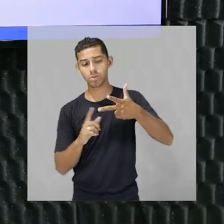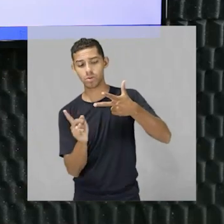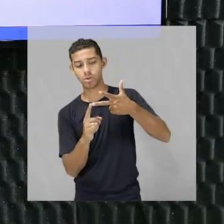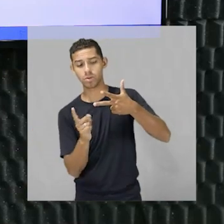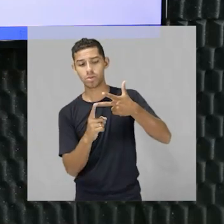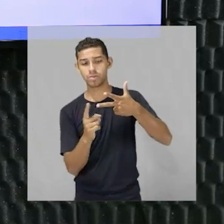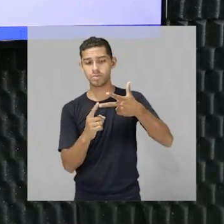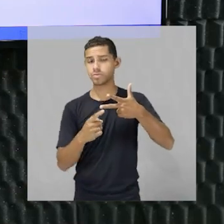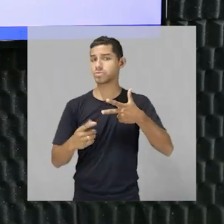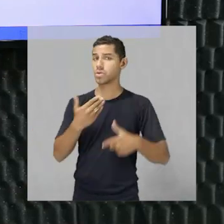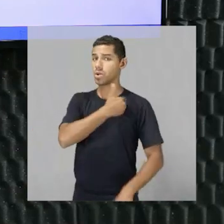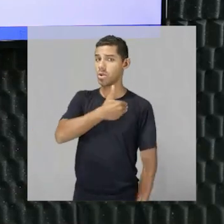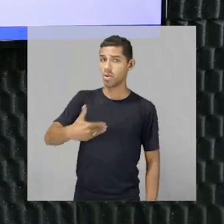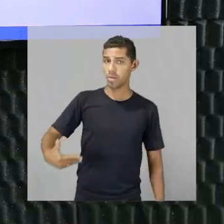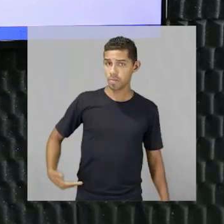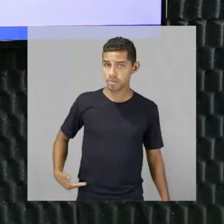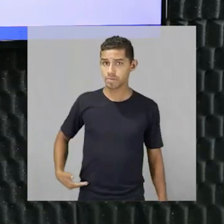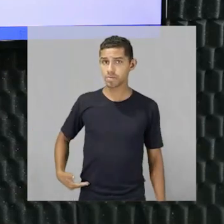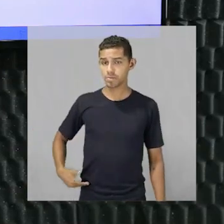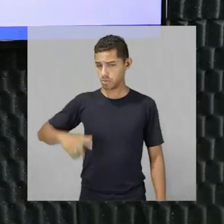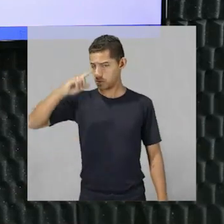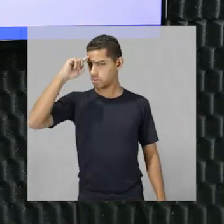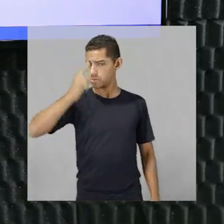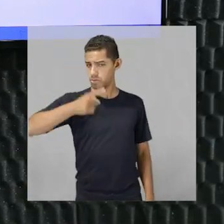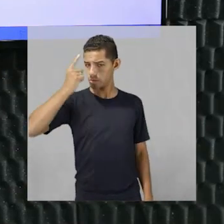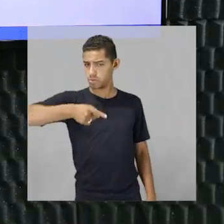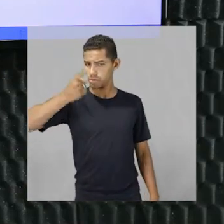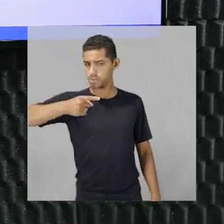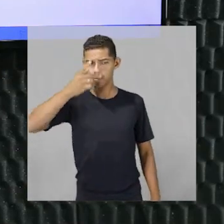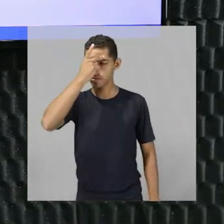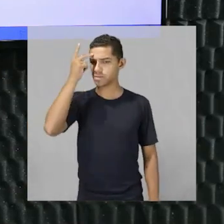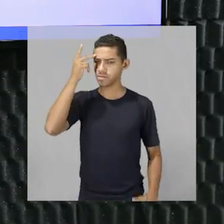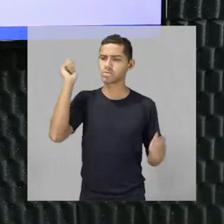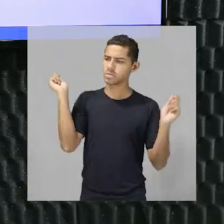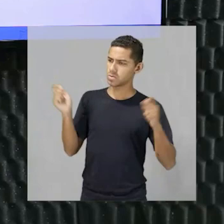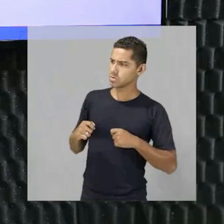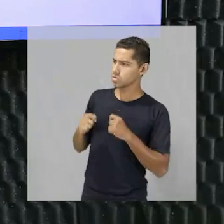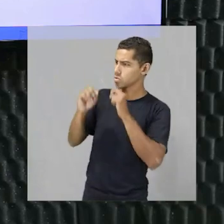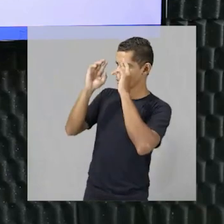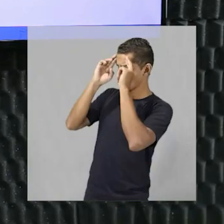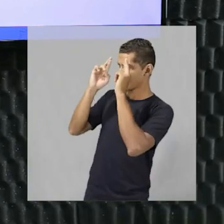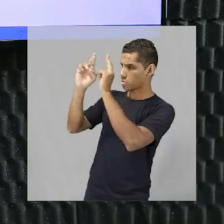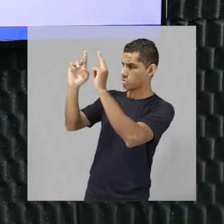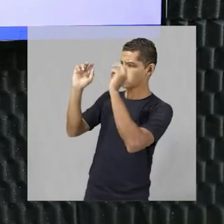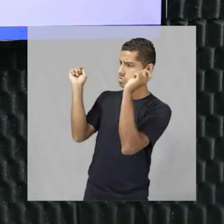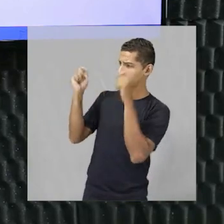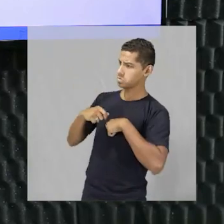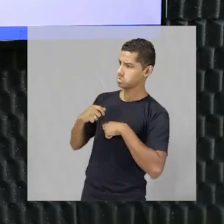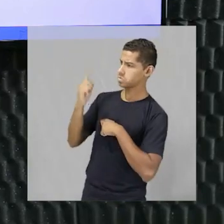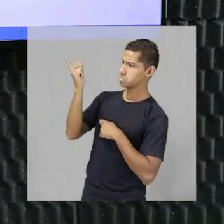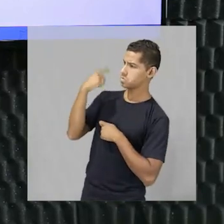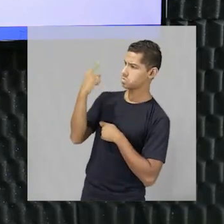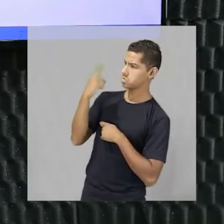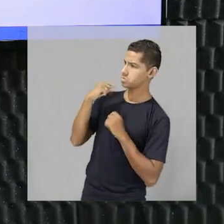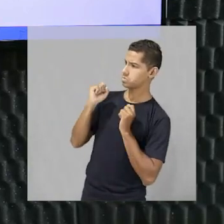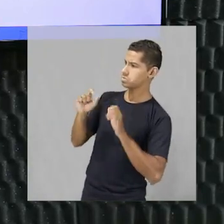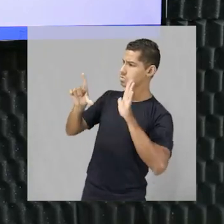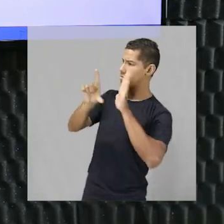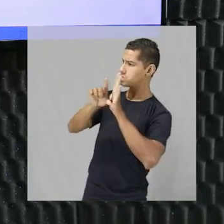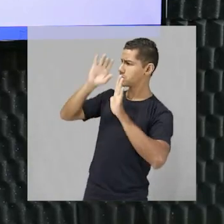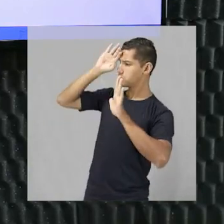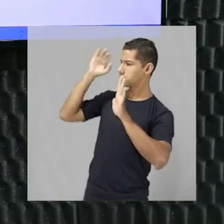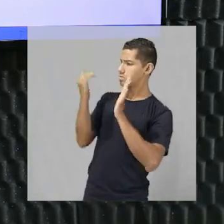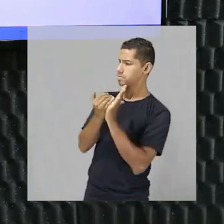que exercida através do governo, onde essas pessoas vão poder estabelecer os códigos partilhados para poder se